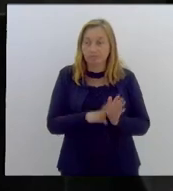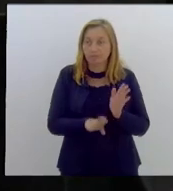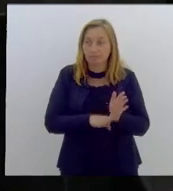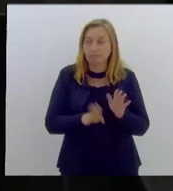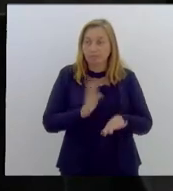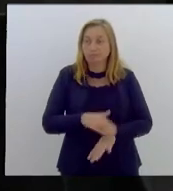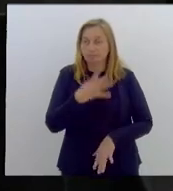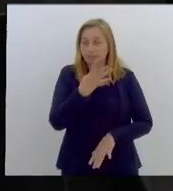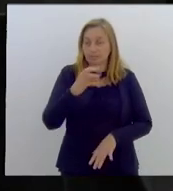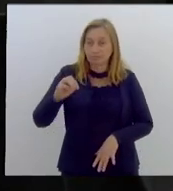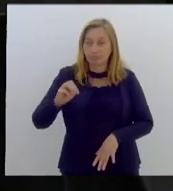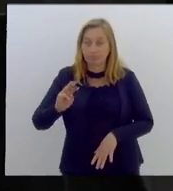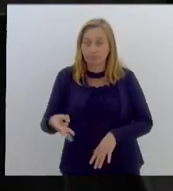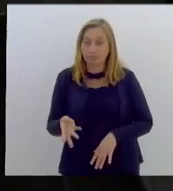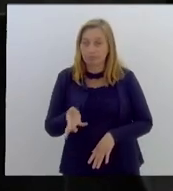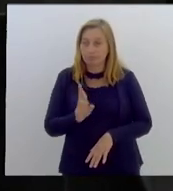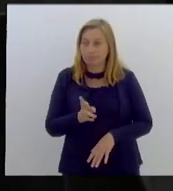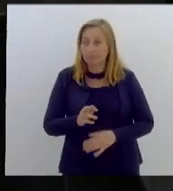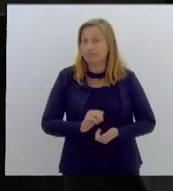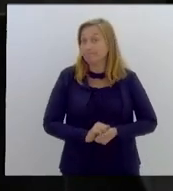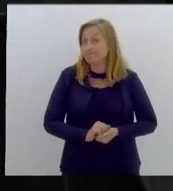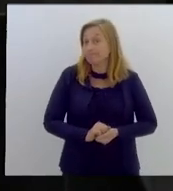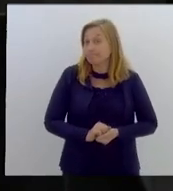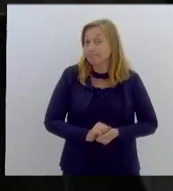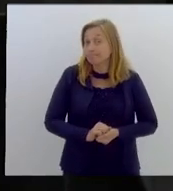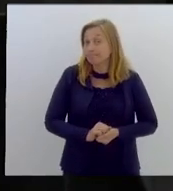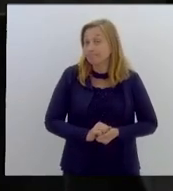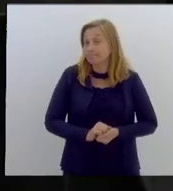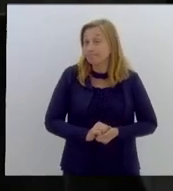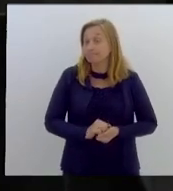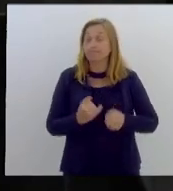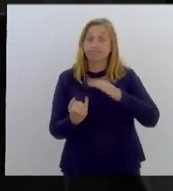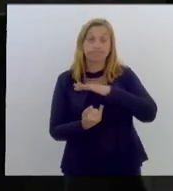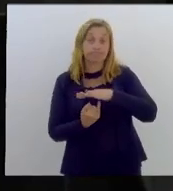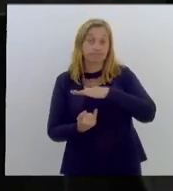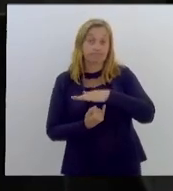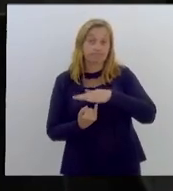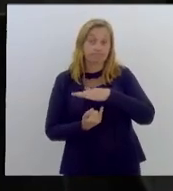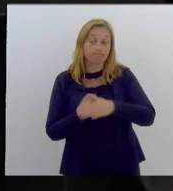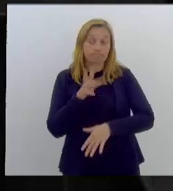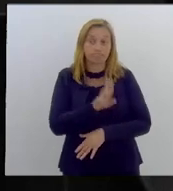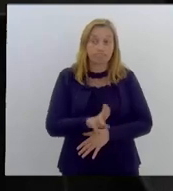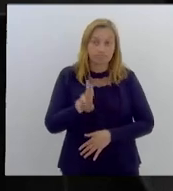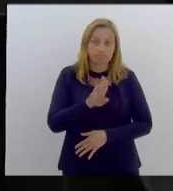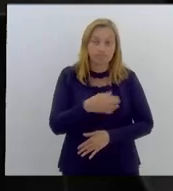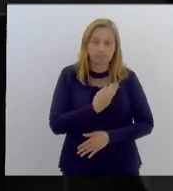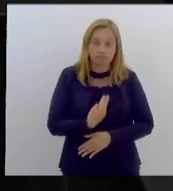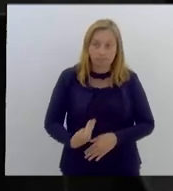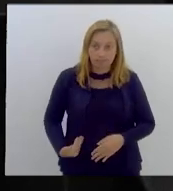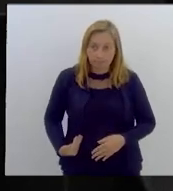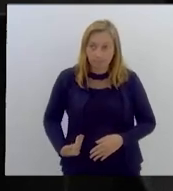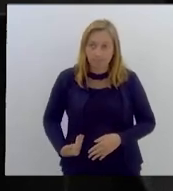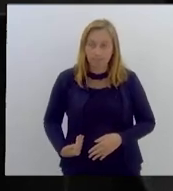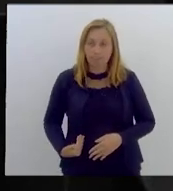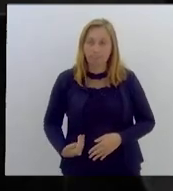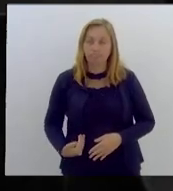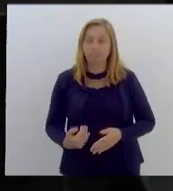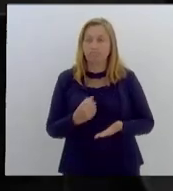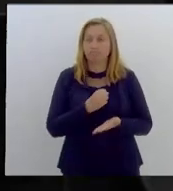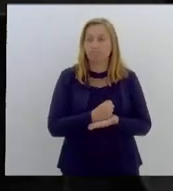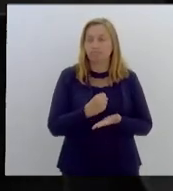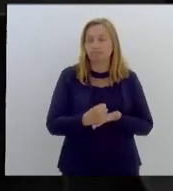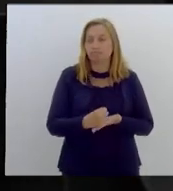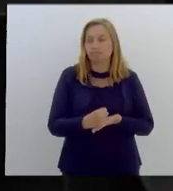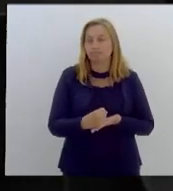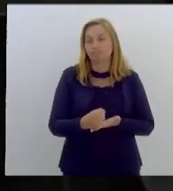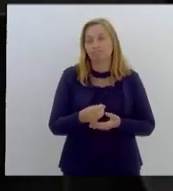de 400 milhões de reais como instituição usada pelo governo para terceirizar a contratação